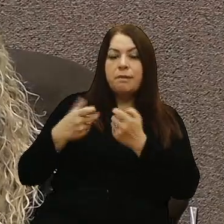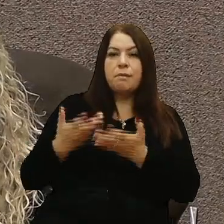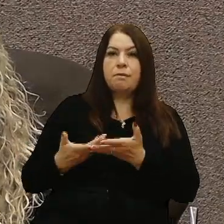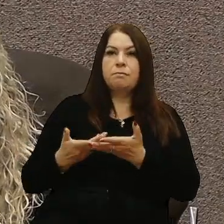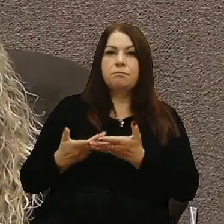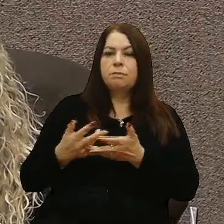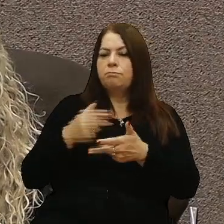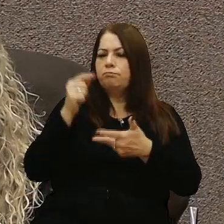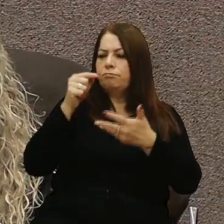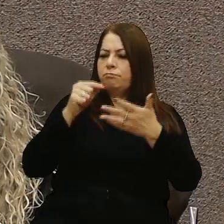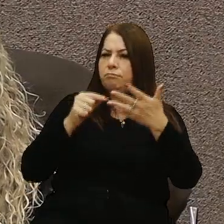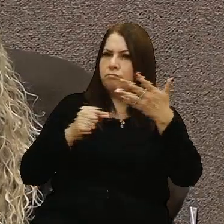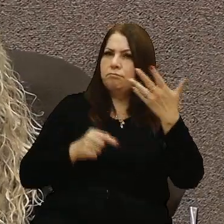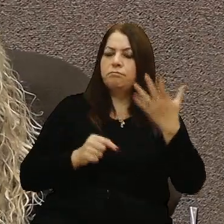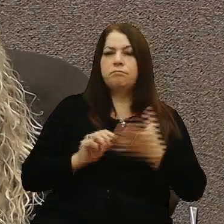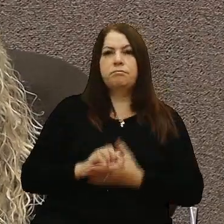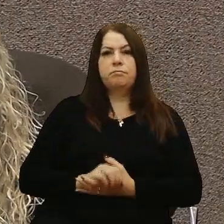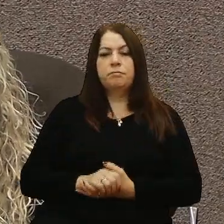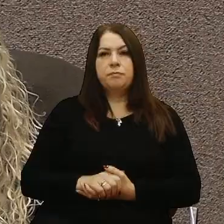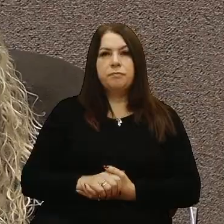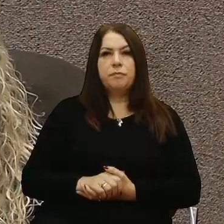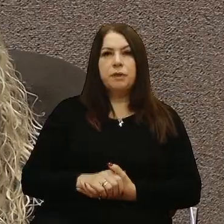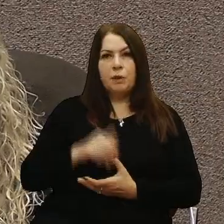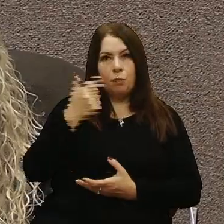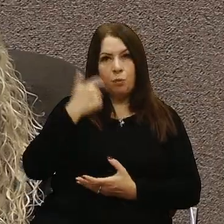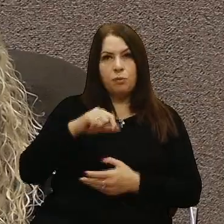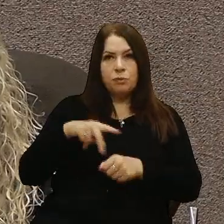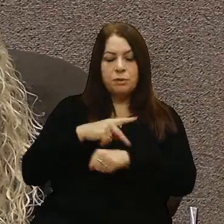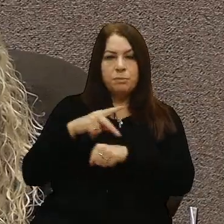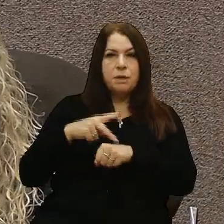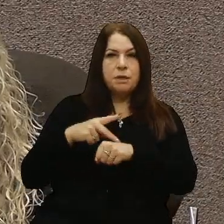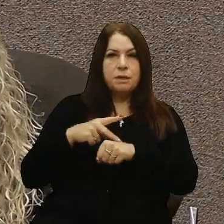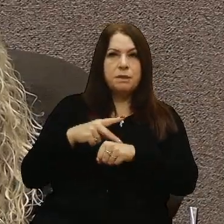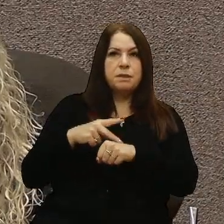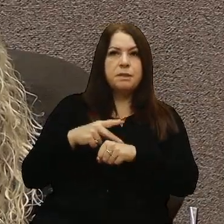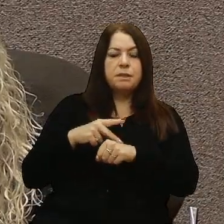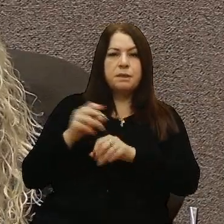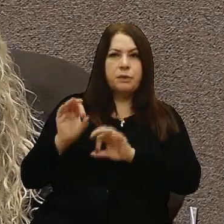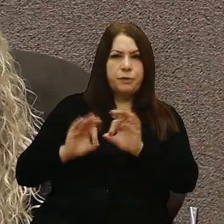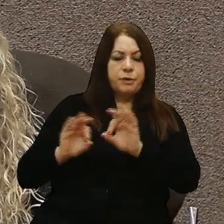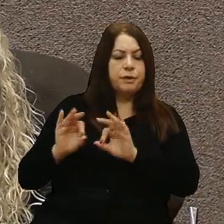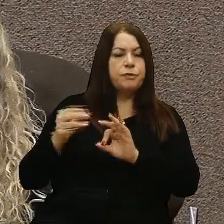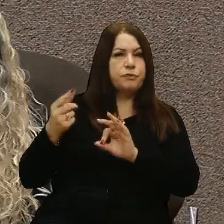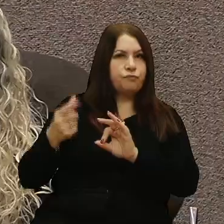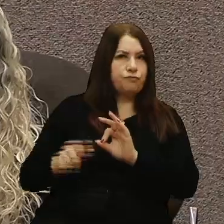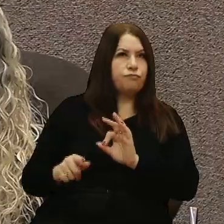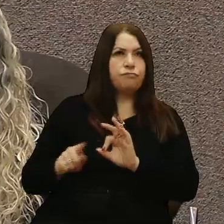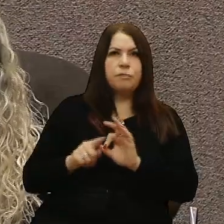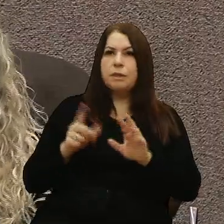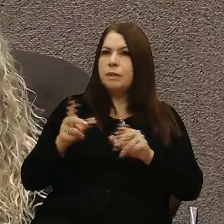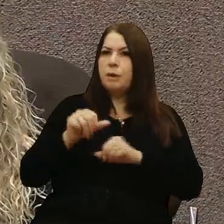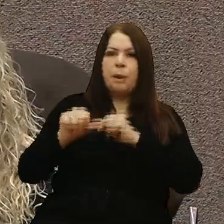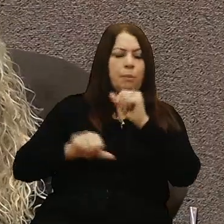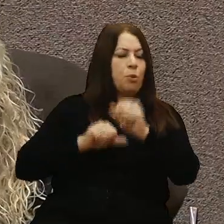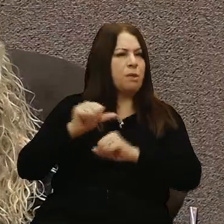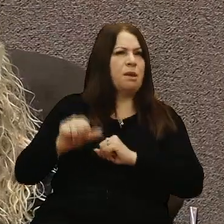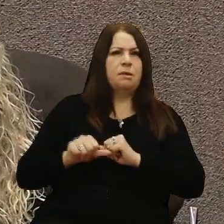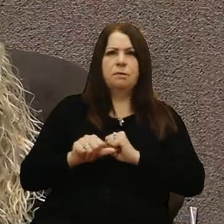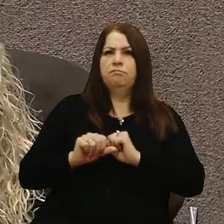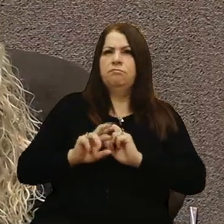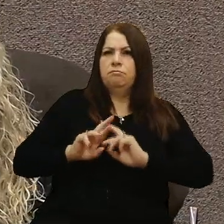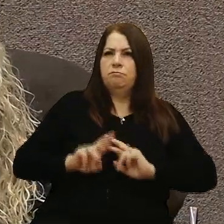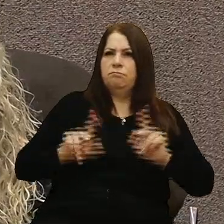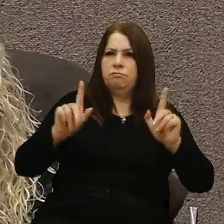e tantas coisas mais. Eu acho que esse país tem que ser passado a limpo, eu acho que nós temos que ter mudanças